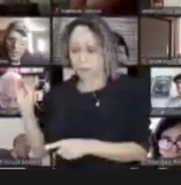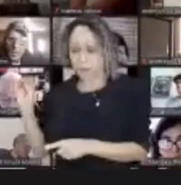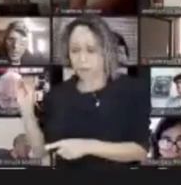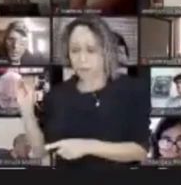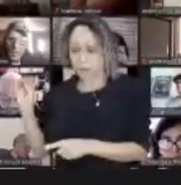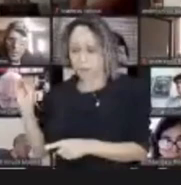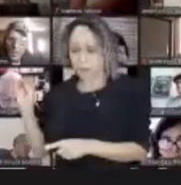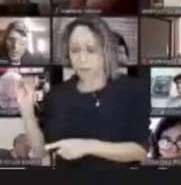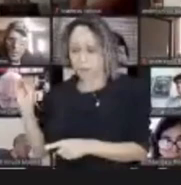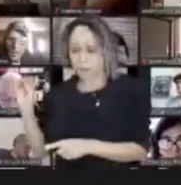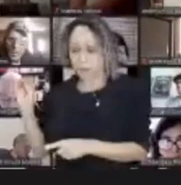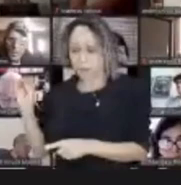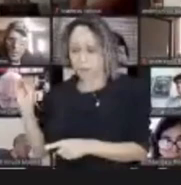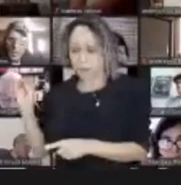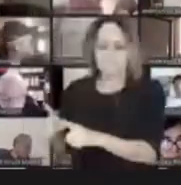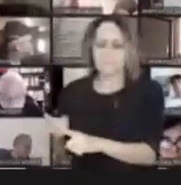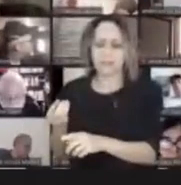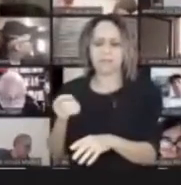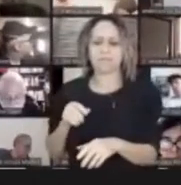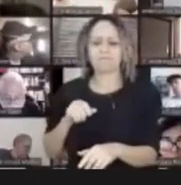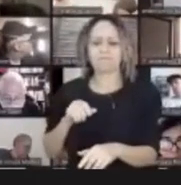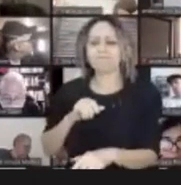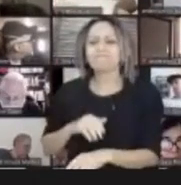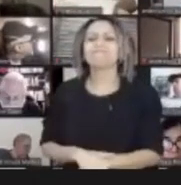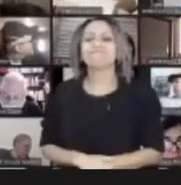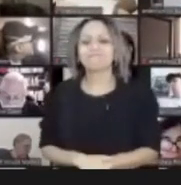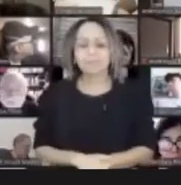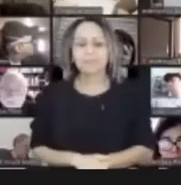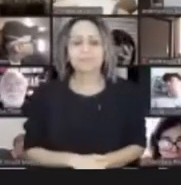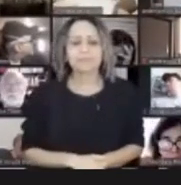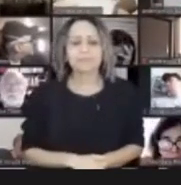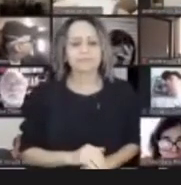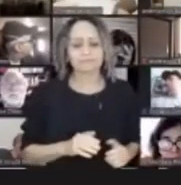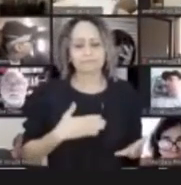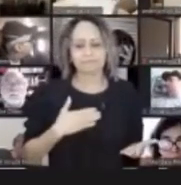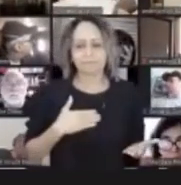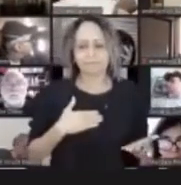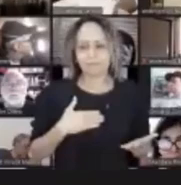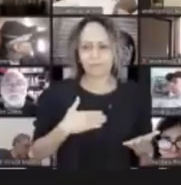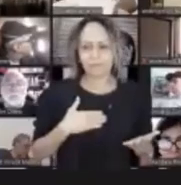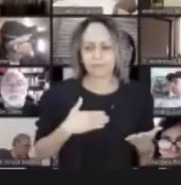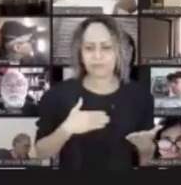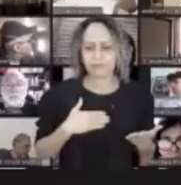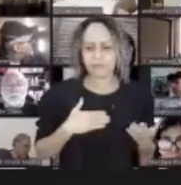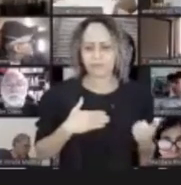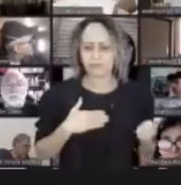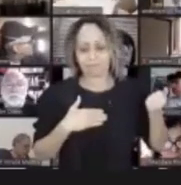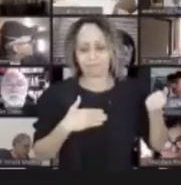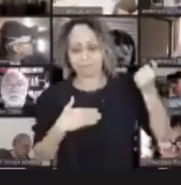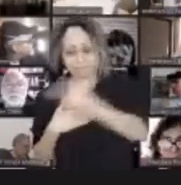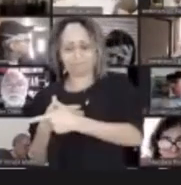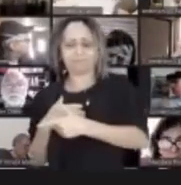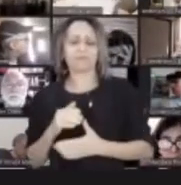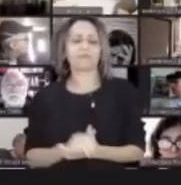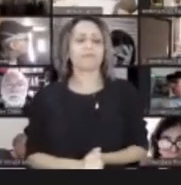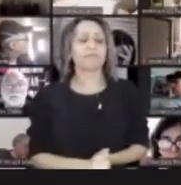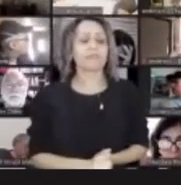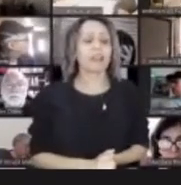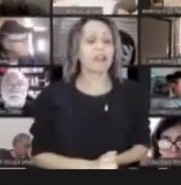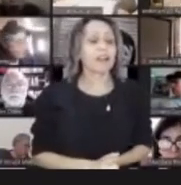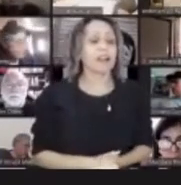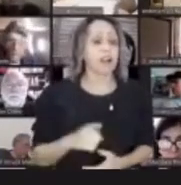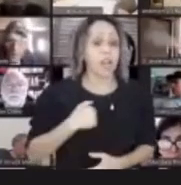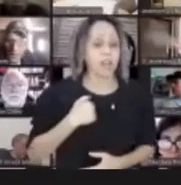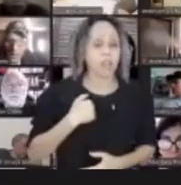já falei isso nas duas reuniões que eu participei, e volto a pedir. Eu percebo que esses bolsonaristas são intragáveis, impossível